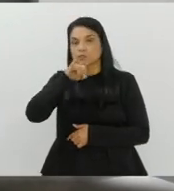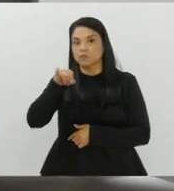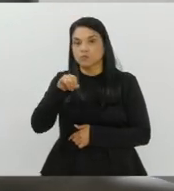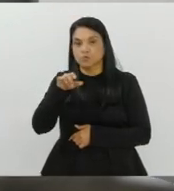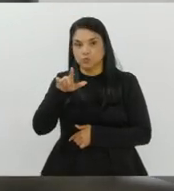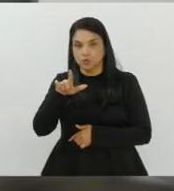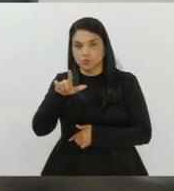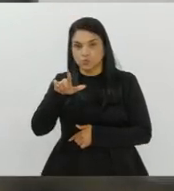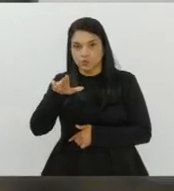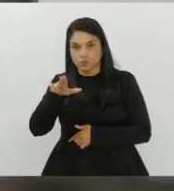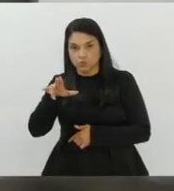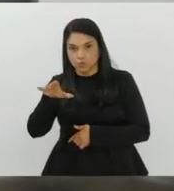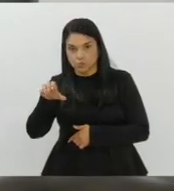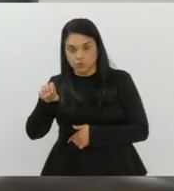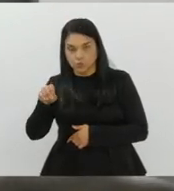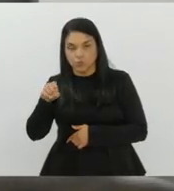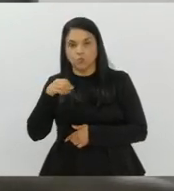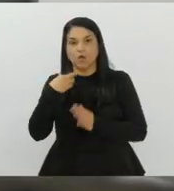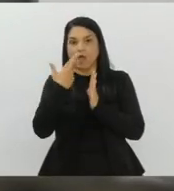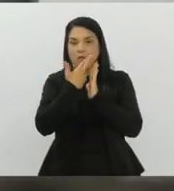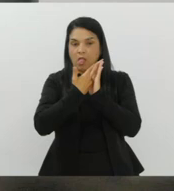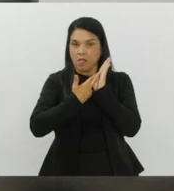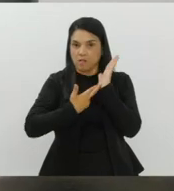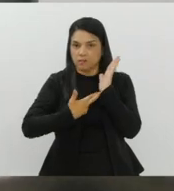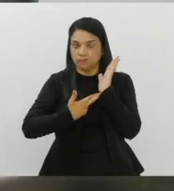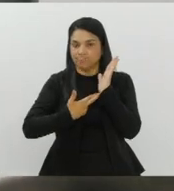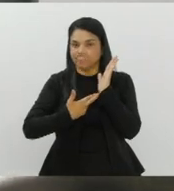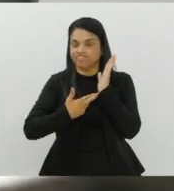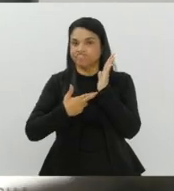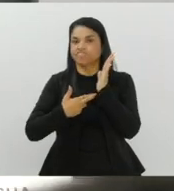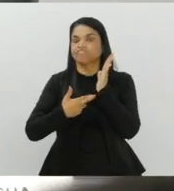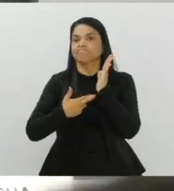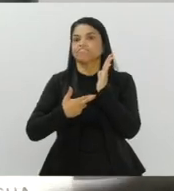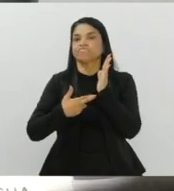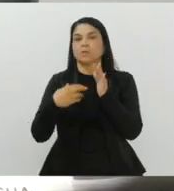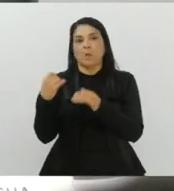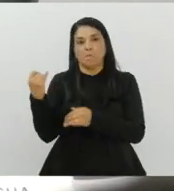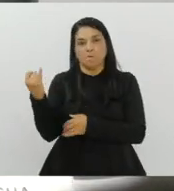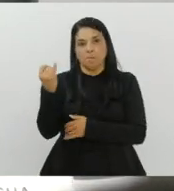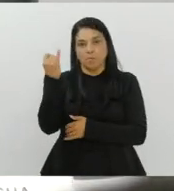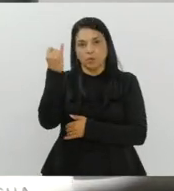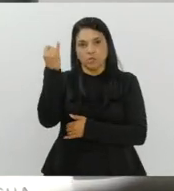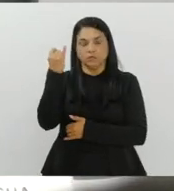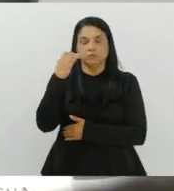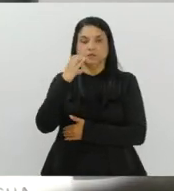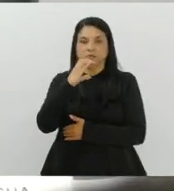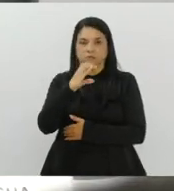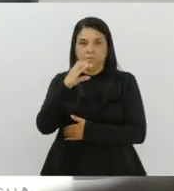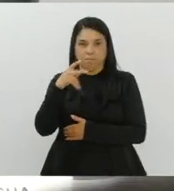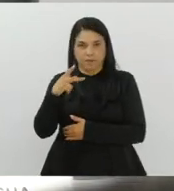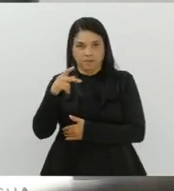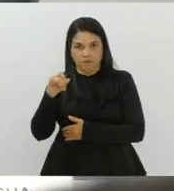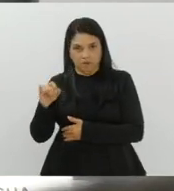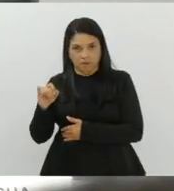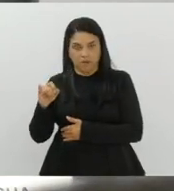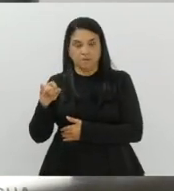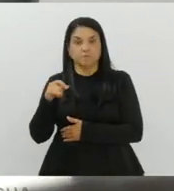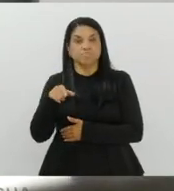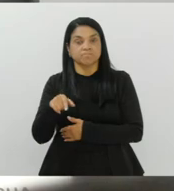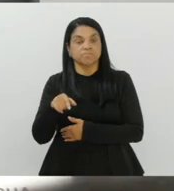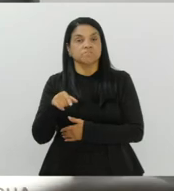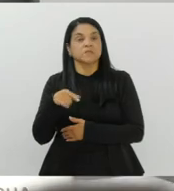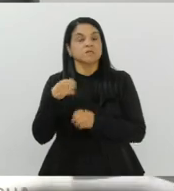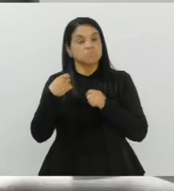Júlio, né, nosso relator, que ocupa uma função de extrema relevância numa CPI, acho que a CPI tinha que